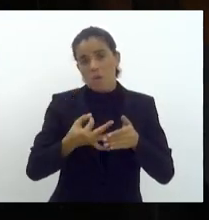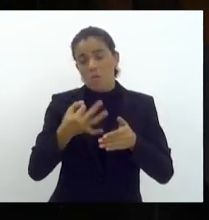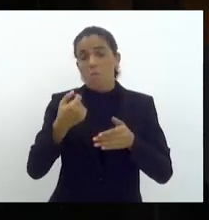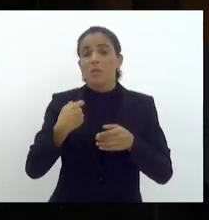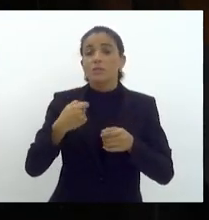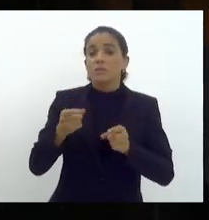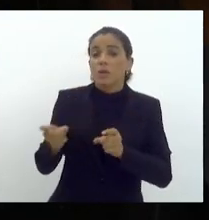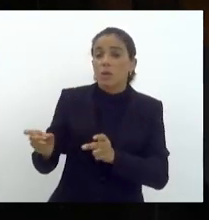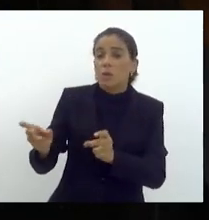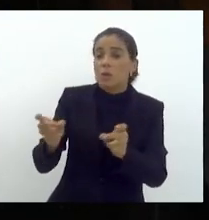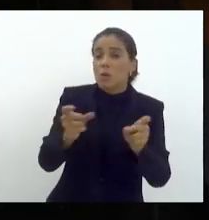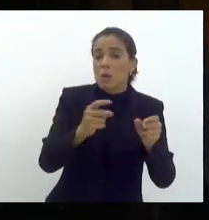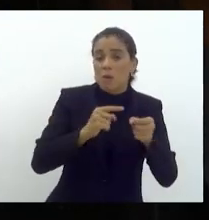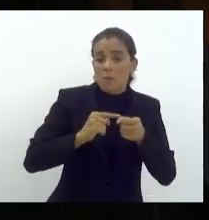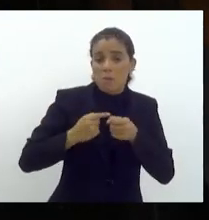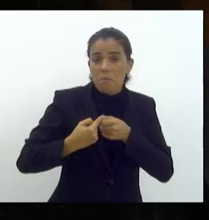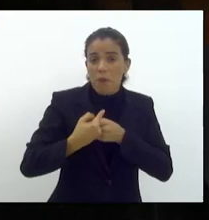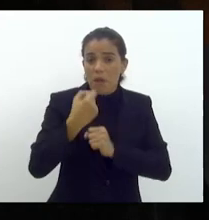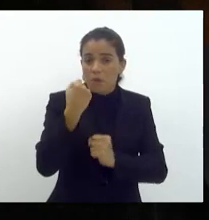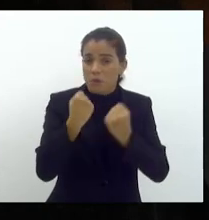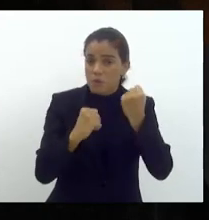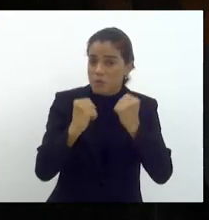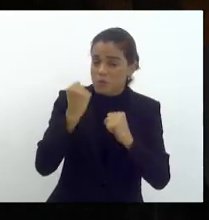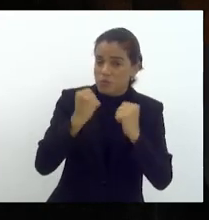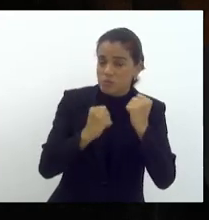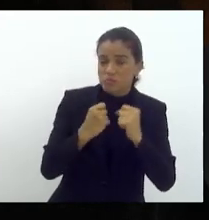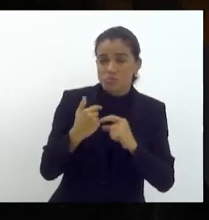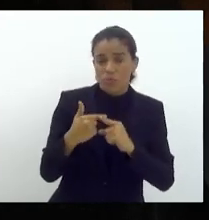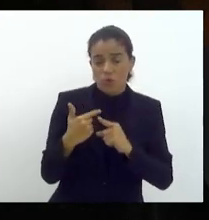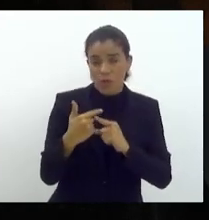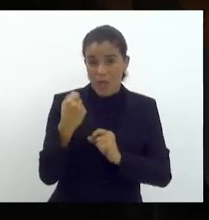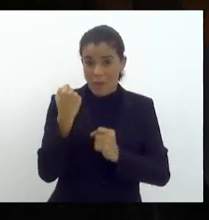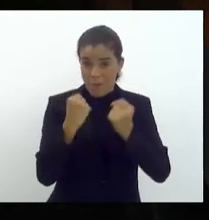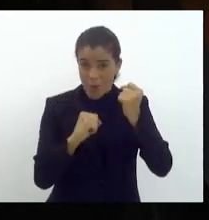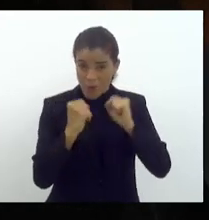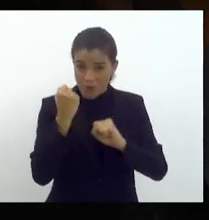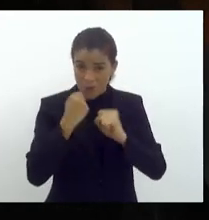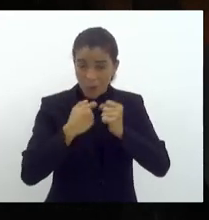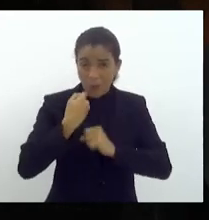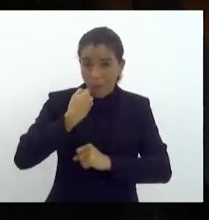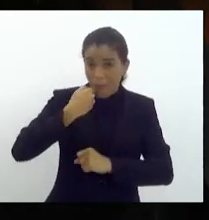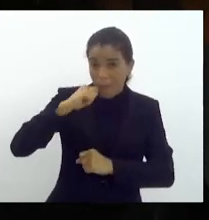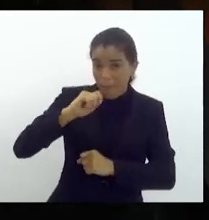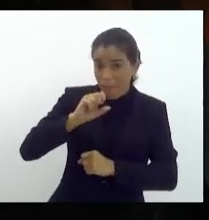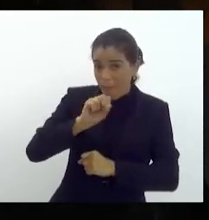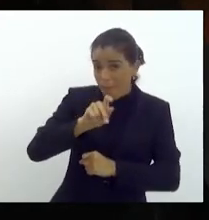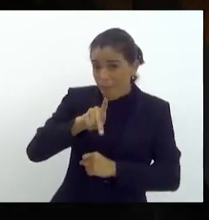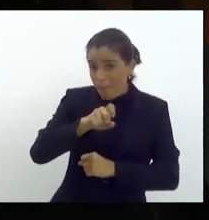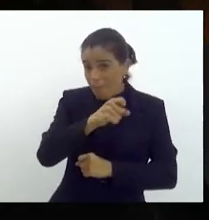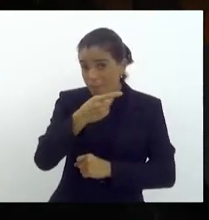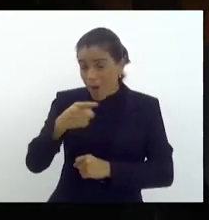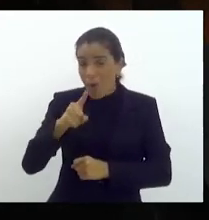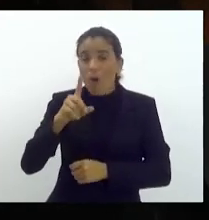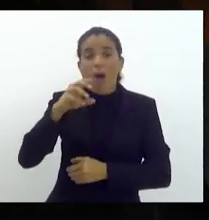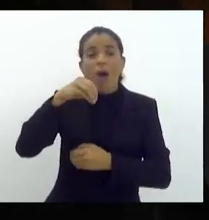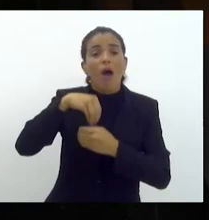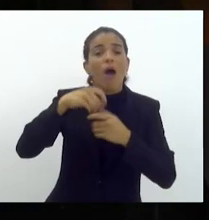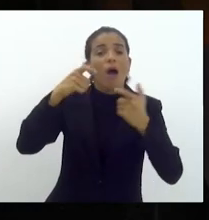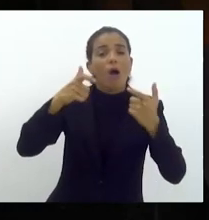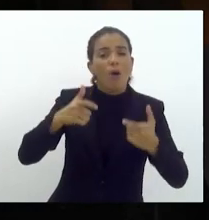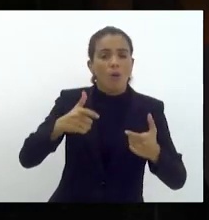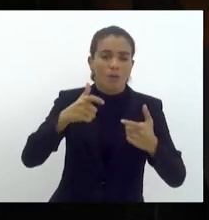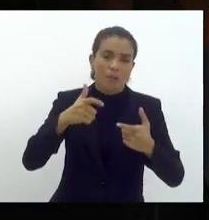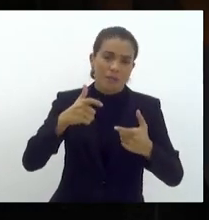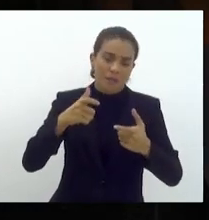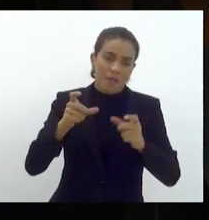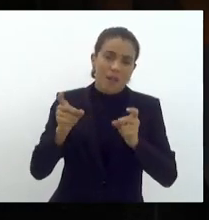ser Comercial Barra Industrial porque a grande produção de pão francês são nas padarias Então eu